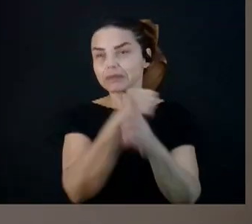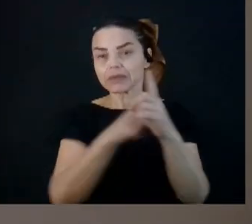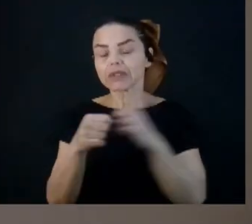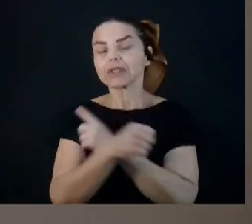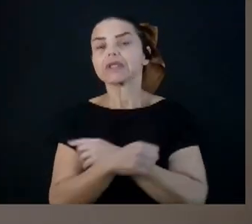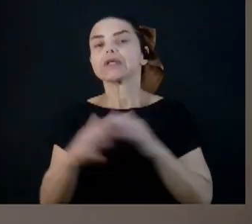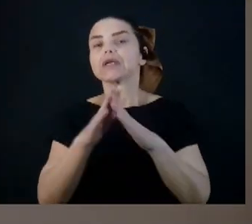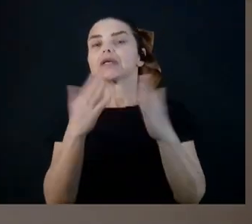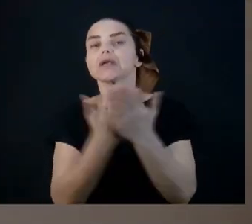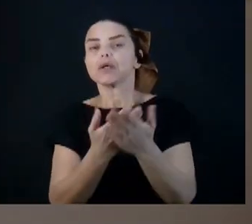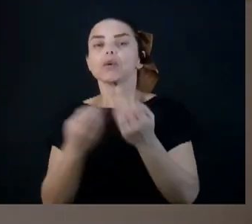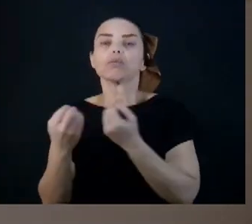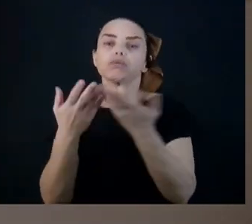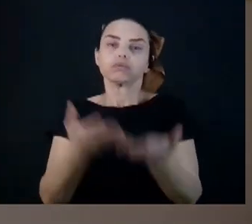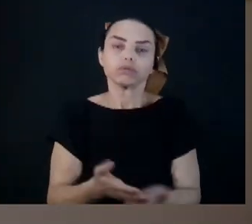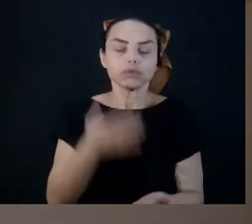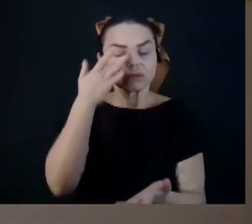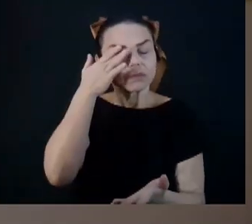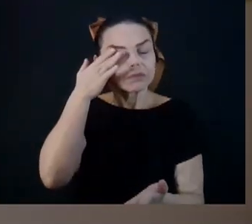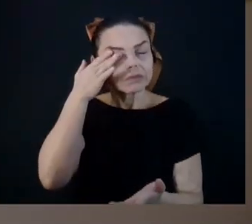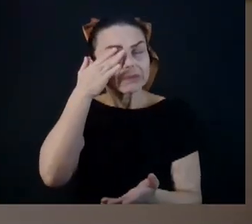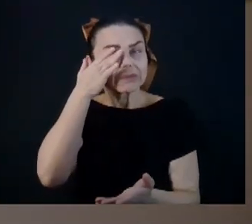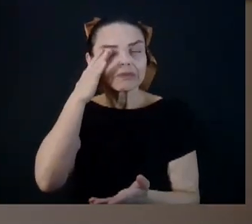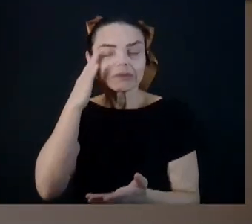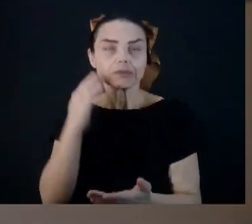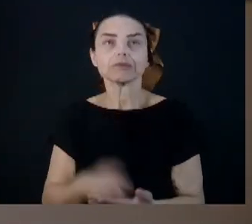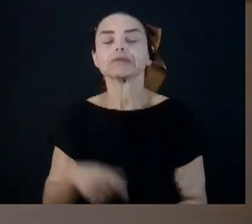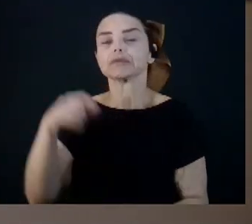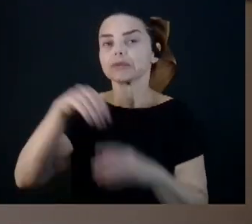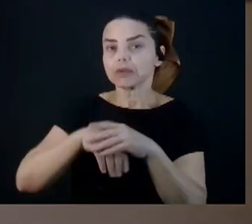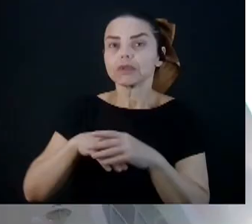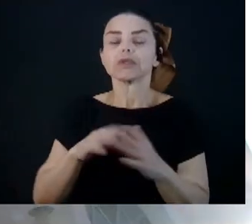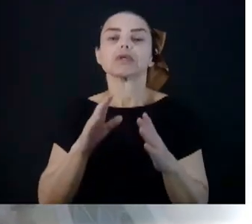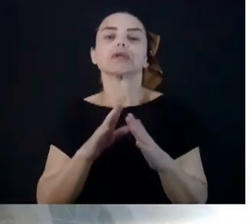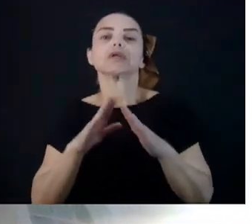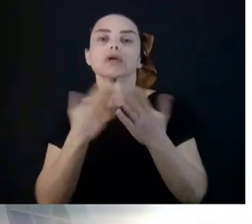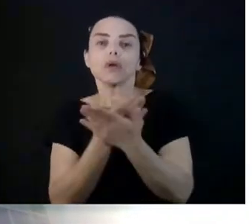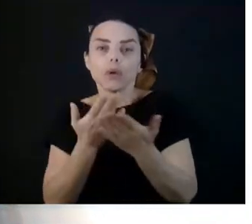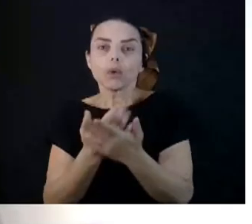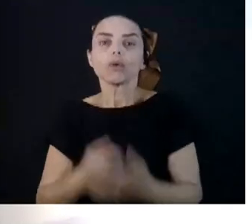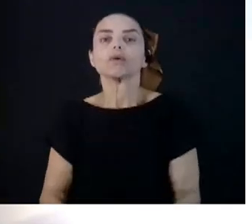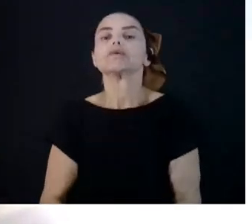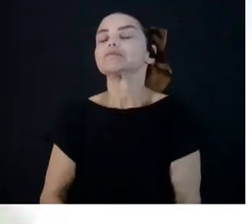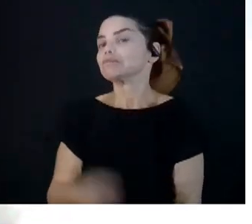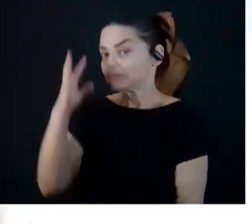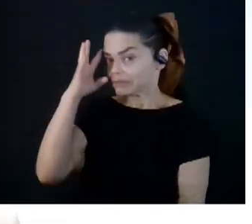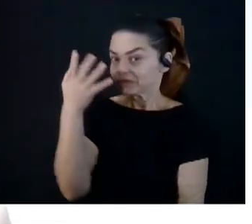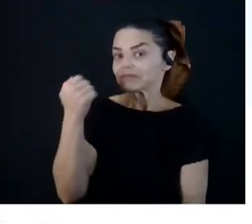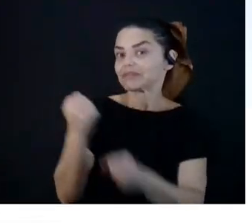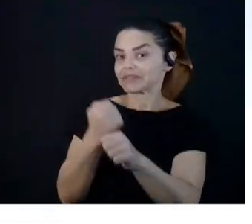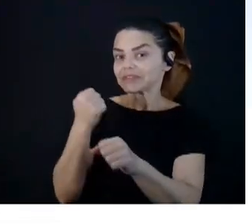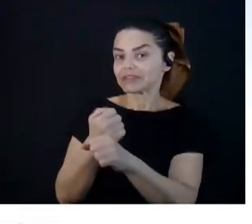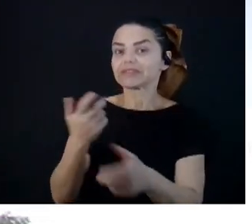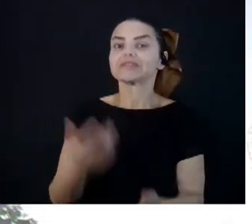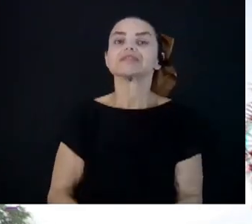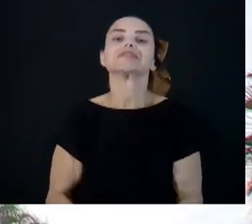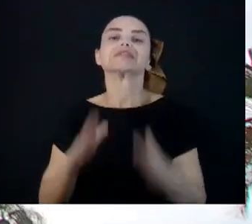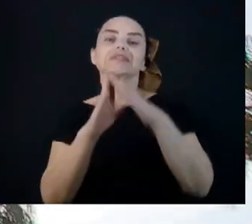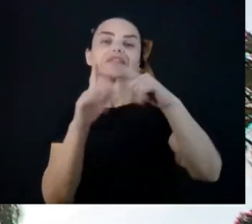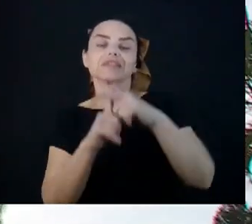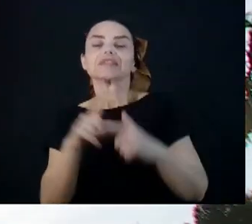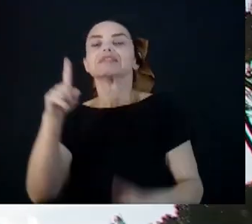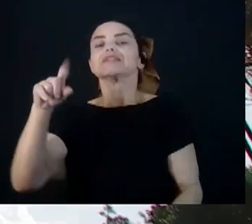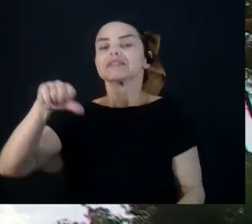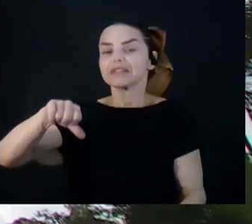cede uma parte aqui do terreno, né, aqui dentro mesmo, e aí então eles decidem construir a igreja em